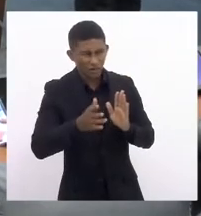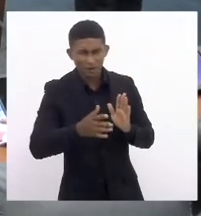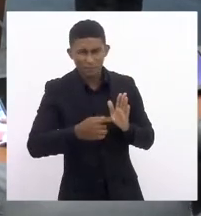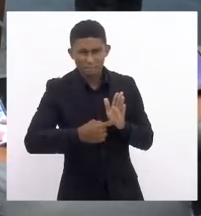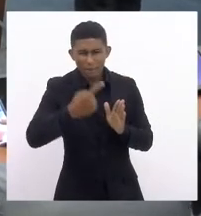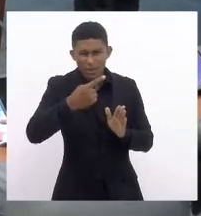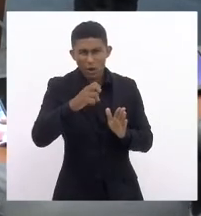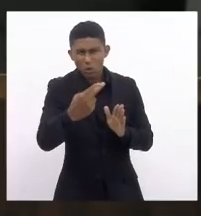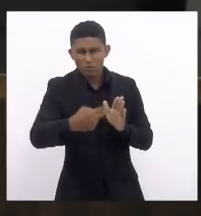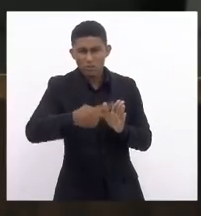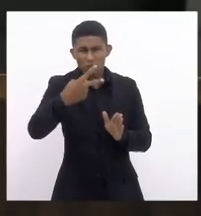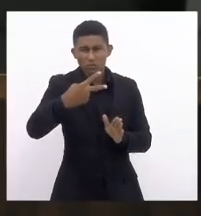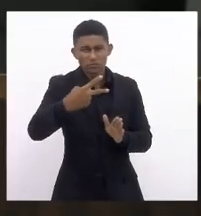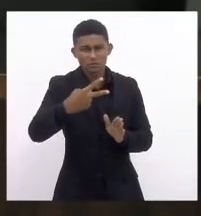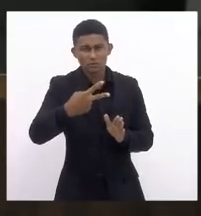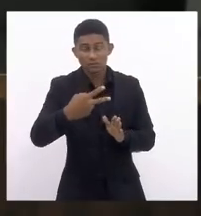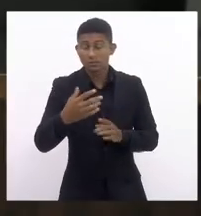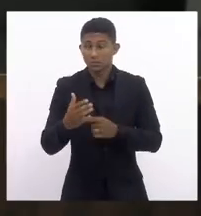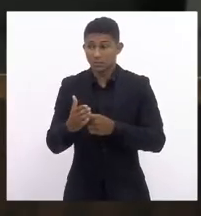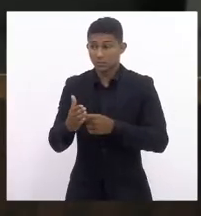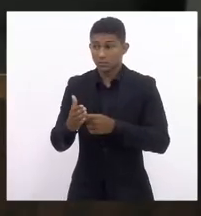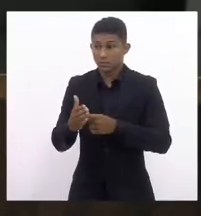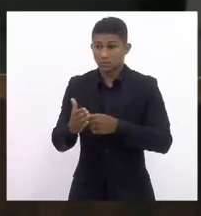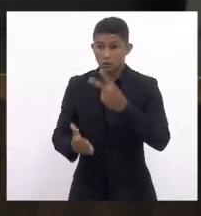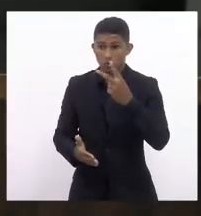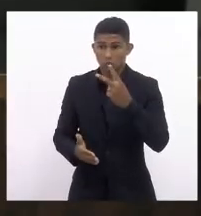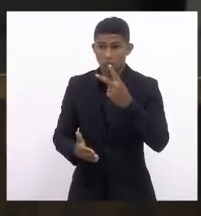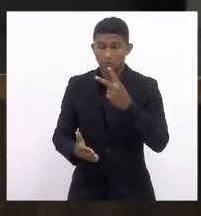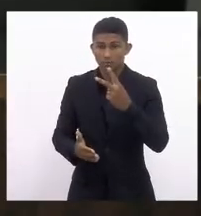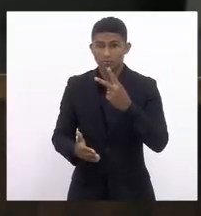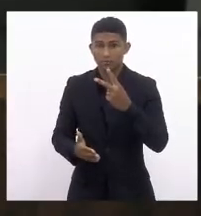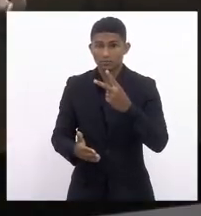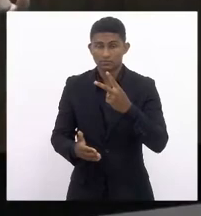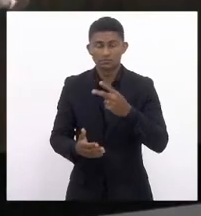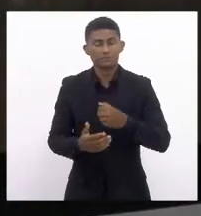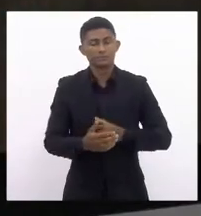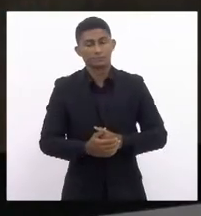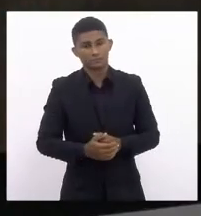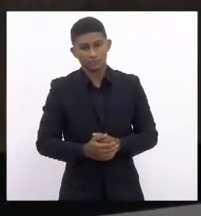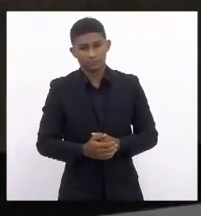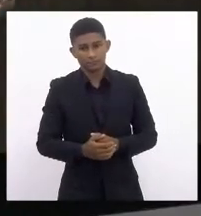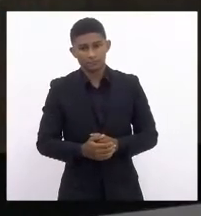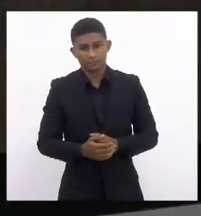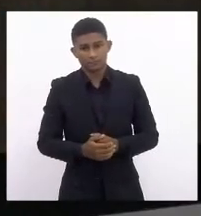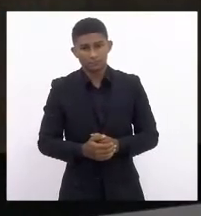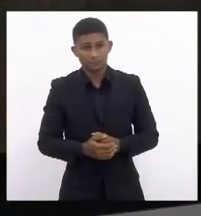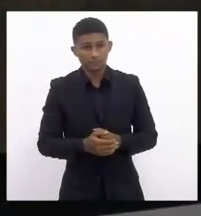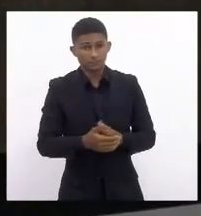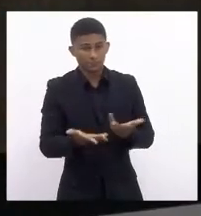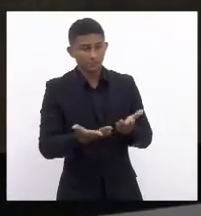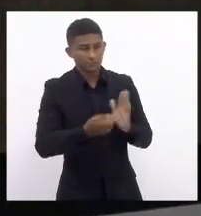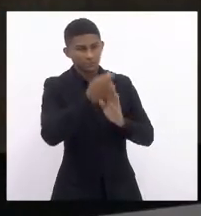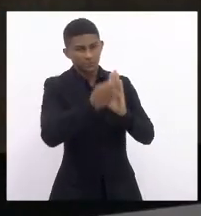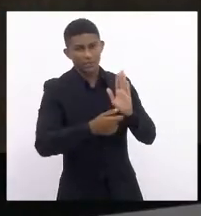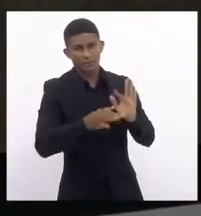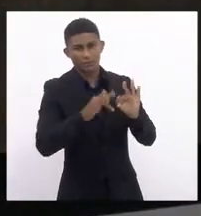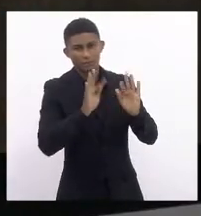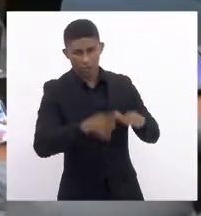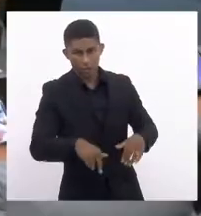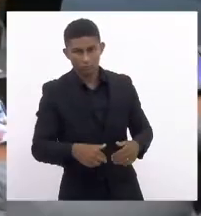primeira? Está em segunda discussão, redação do vencido, assim emendado. Então, Forma final de redação, senhor